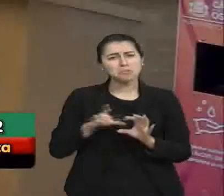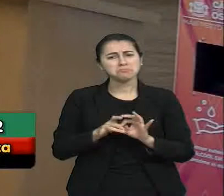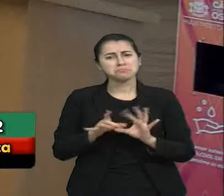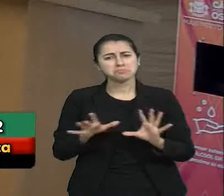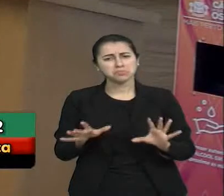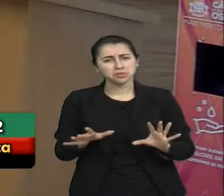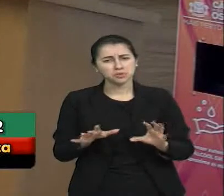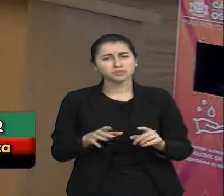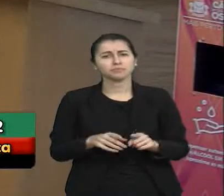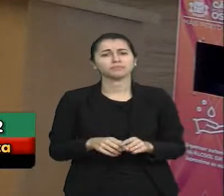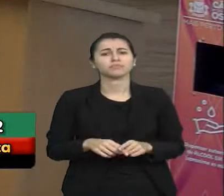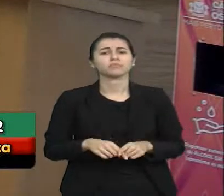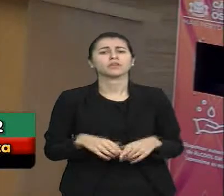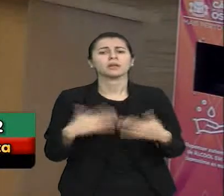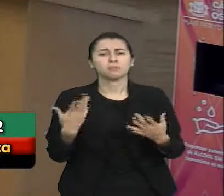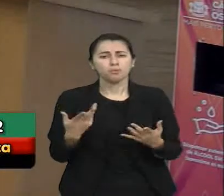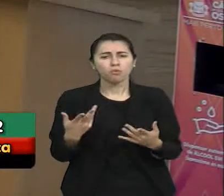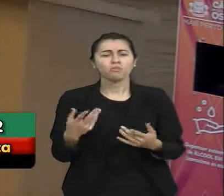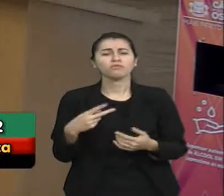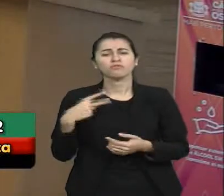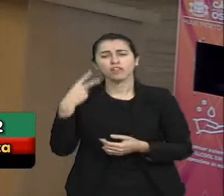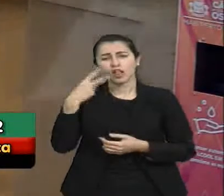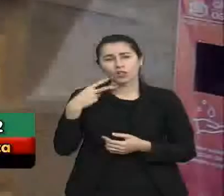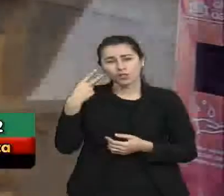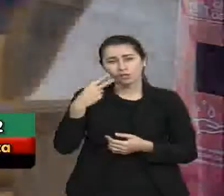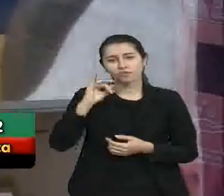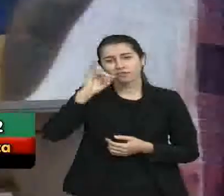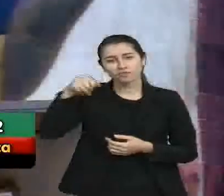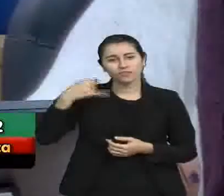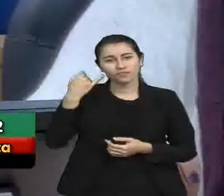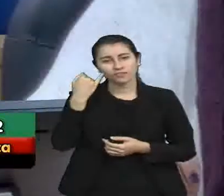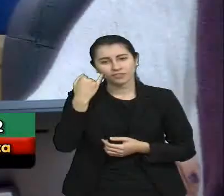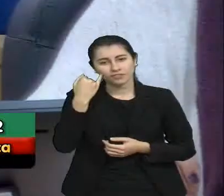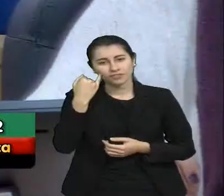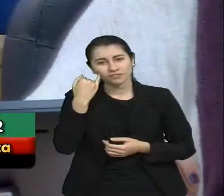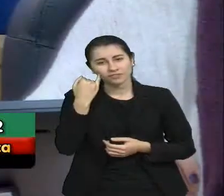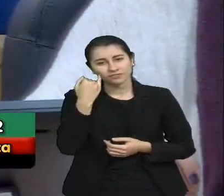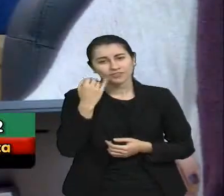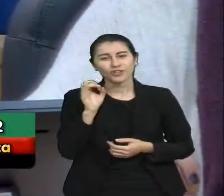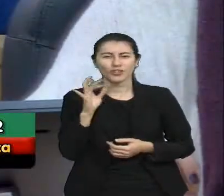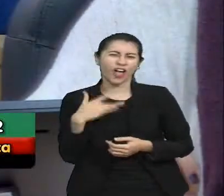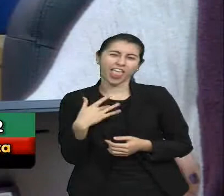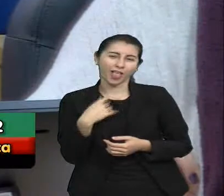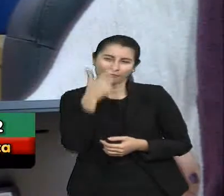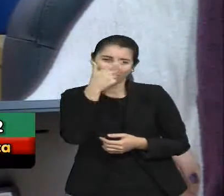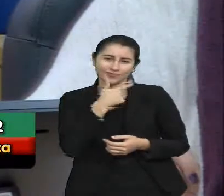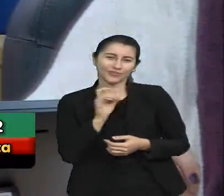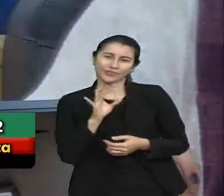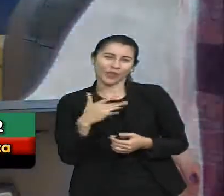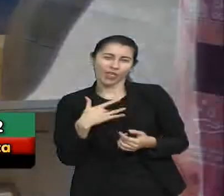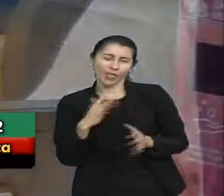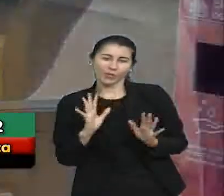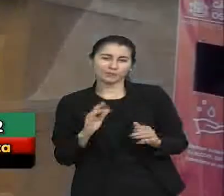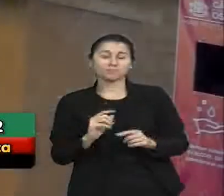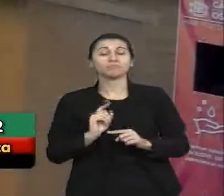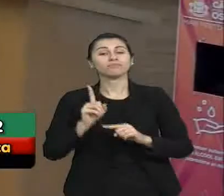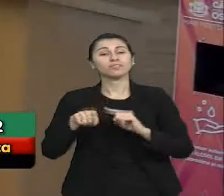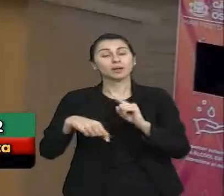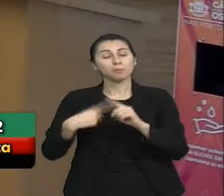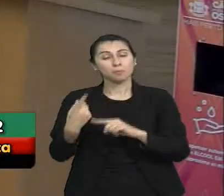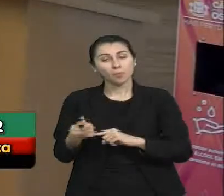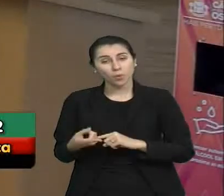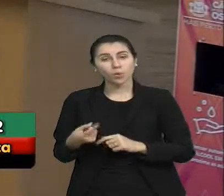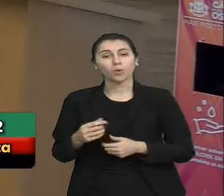fala para os vereadores presentes, no caso, só eu mesma, enfim. E, depois, nós